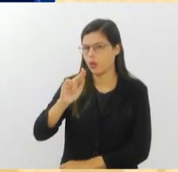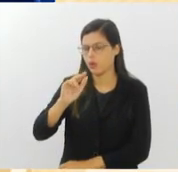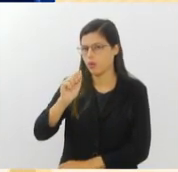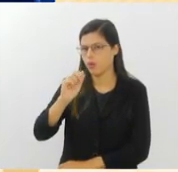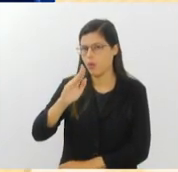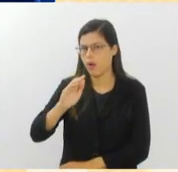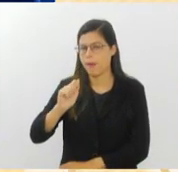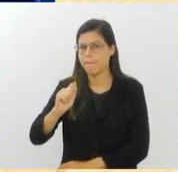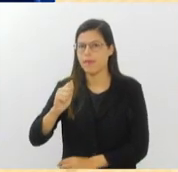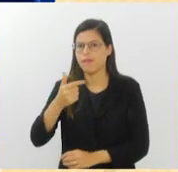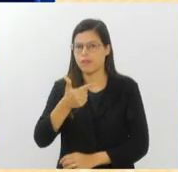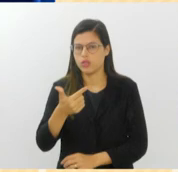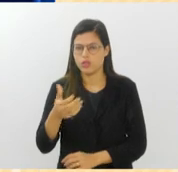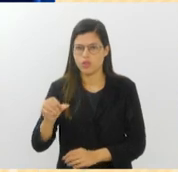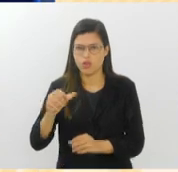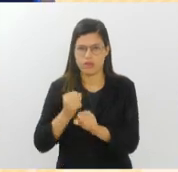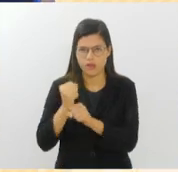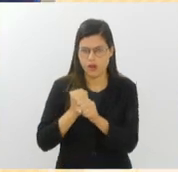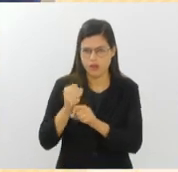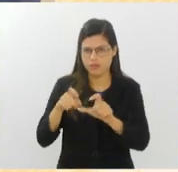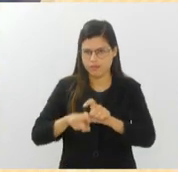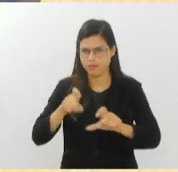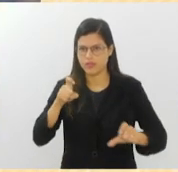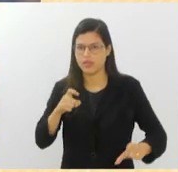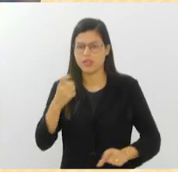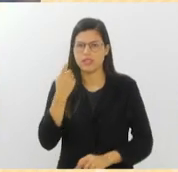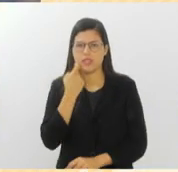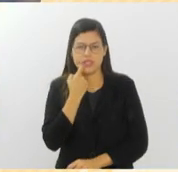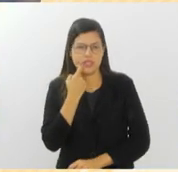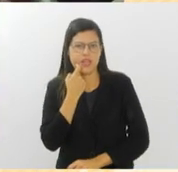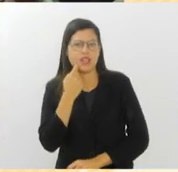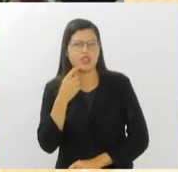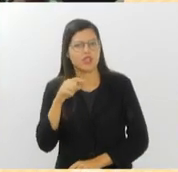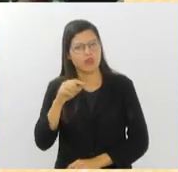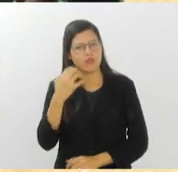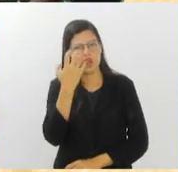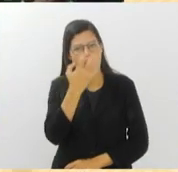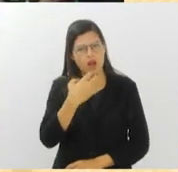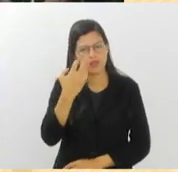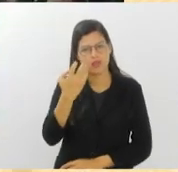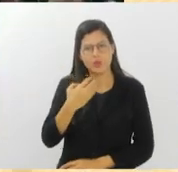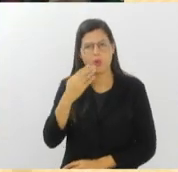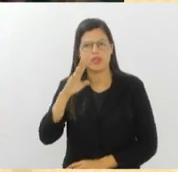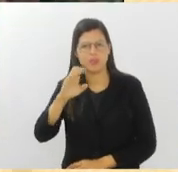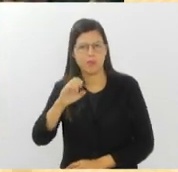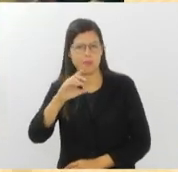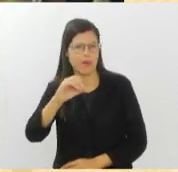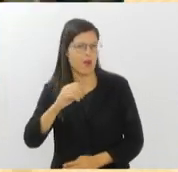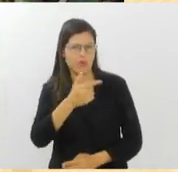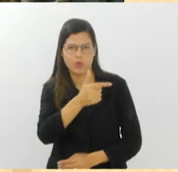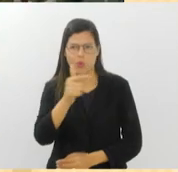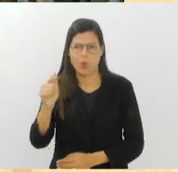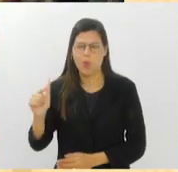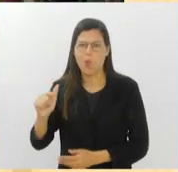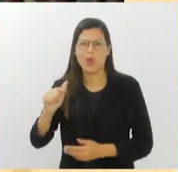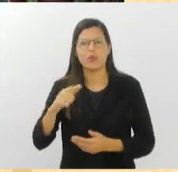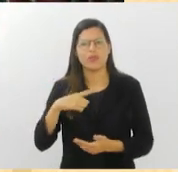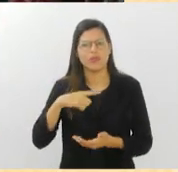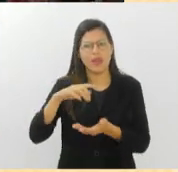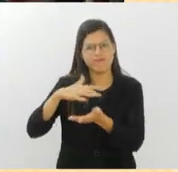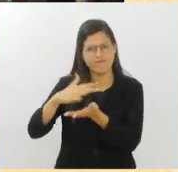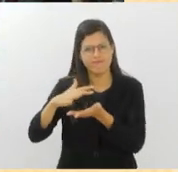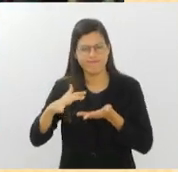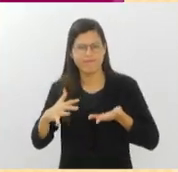29 anos de emancipação e na sexta os cantores Gustavo Lins e Belo chegam cantando muito pagode romântico. Cheguei até